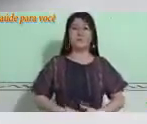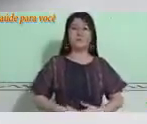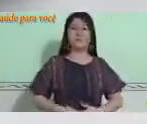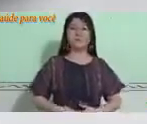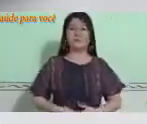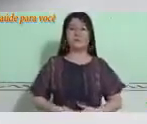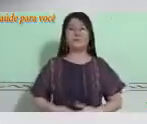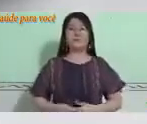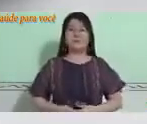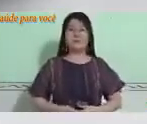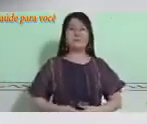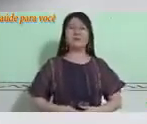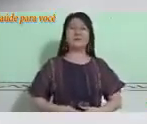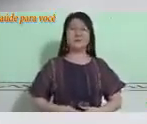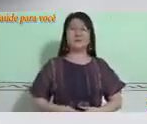NCIAMVITAMINAB12